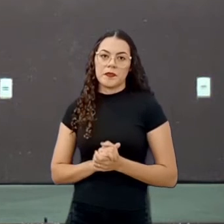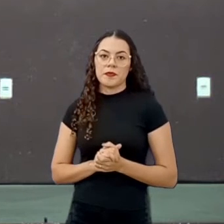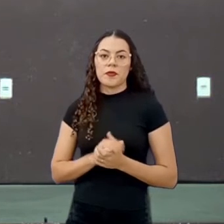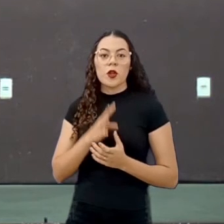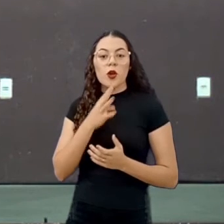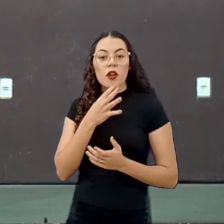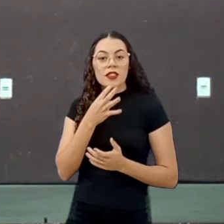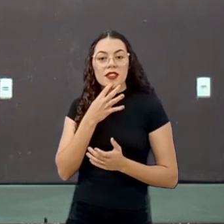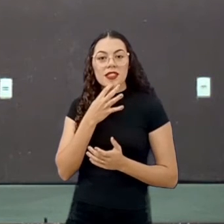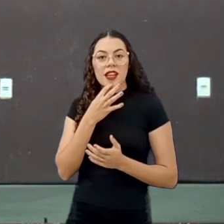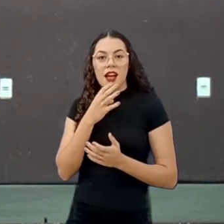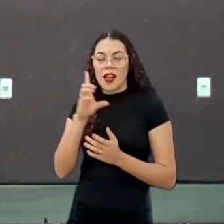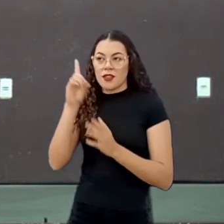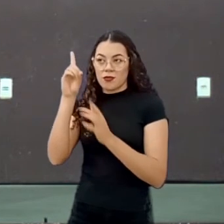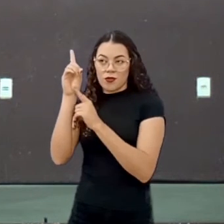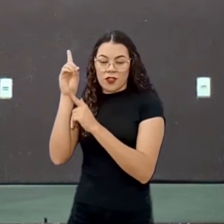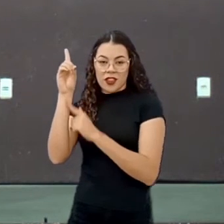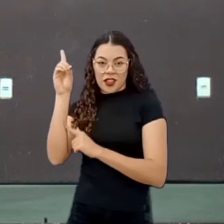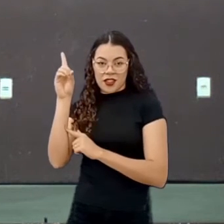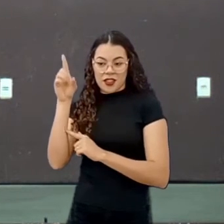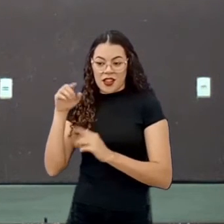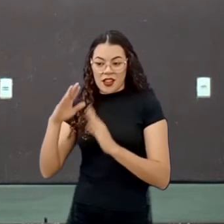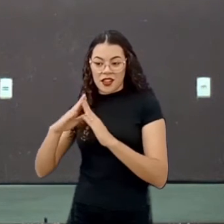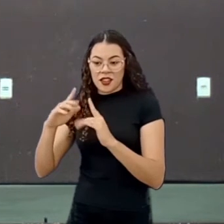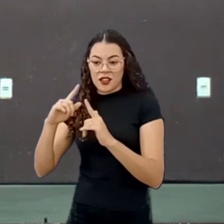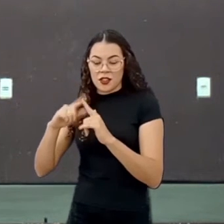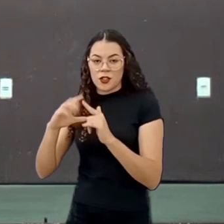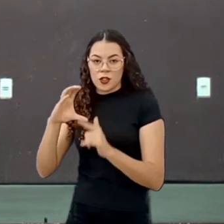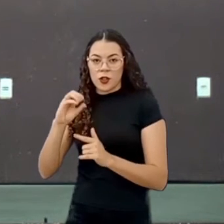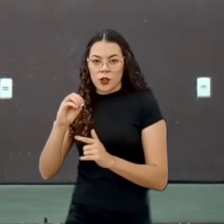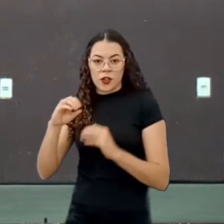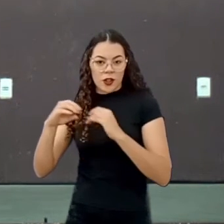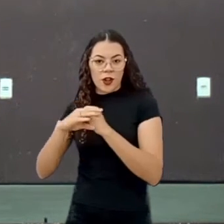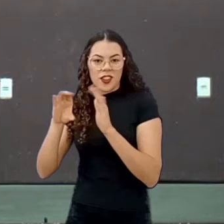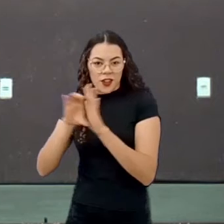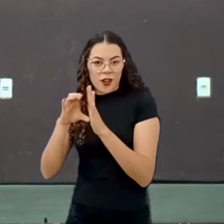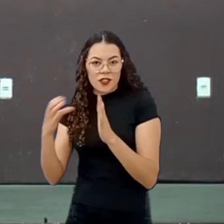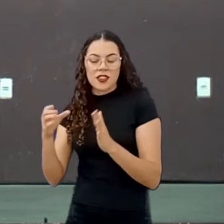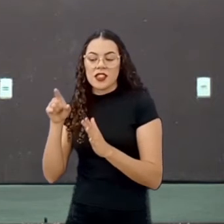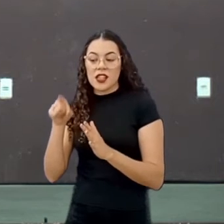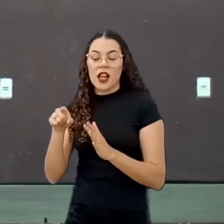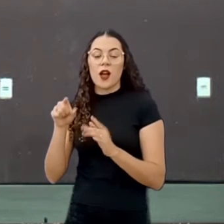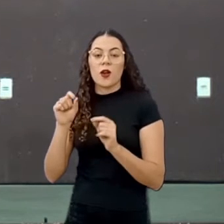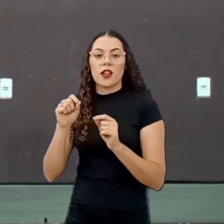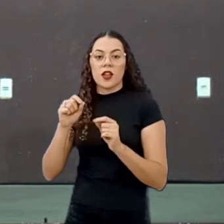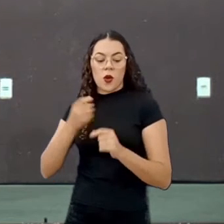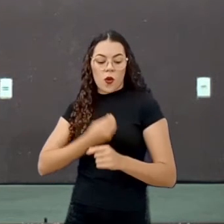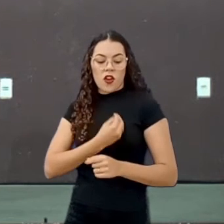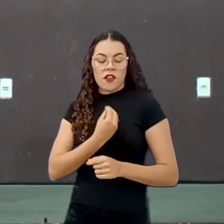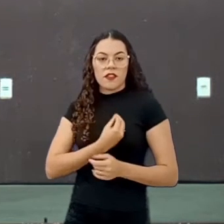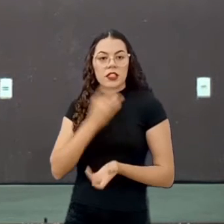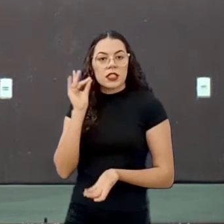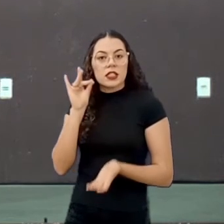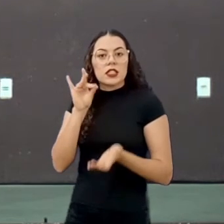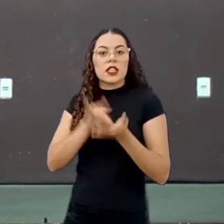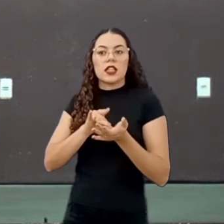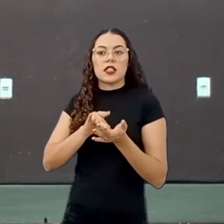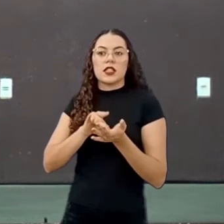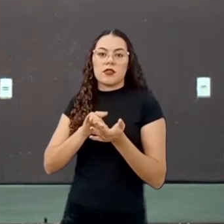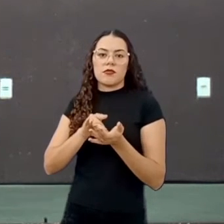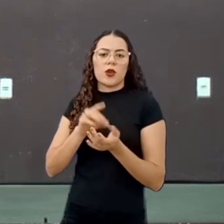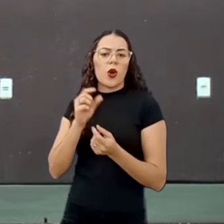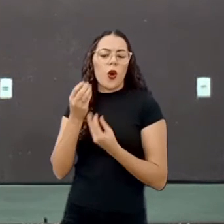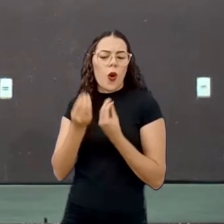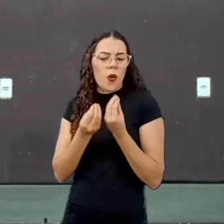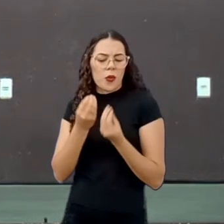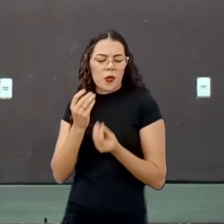Conhecer a vontade de Deus para a igreja dos Colossenses iria exatamente produzir nele uma vida digna do Senhor. O que é uma vida digna do Senhor?